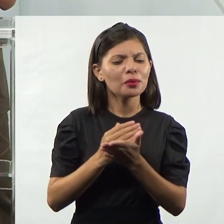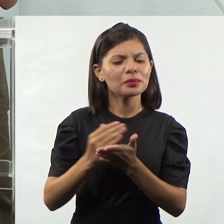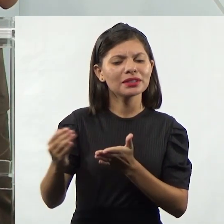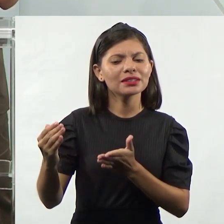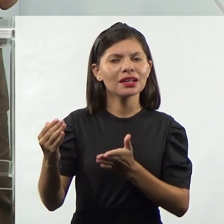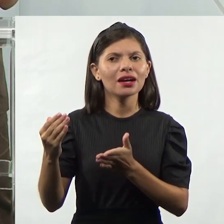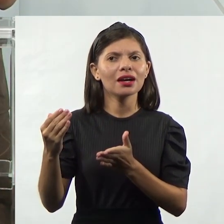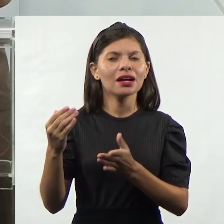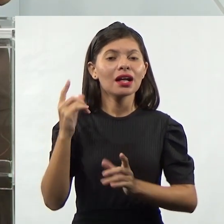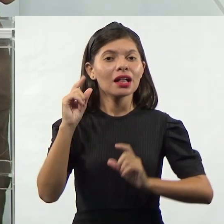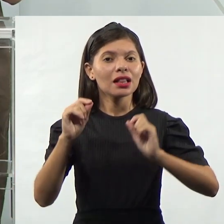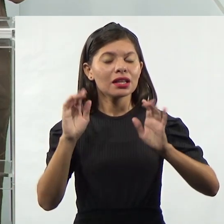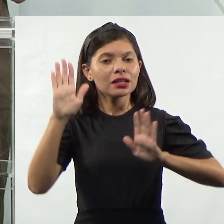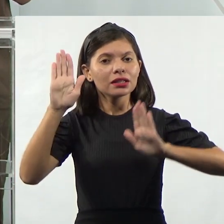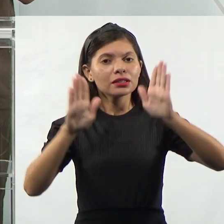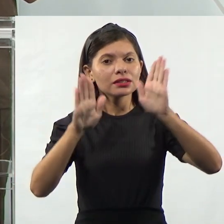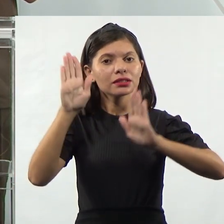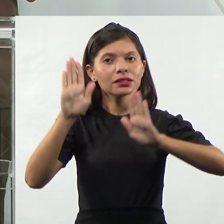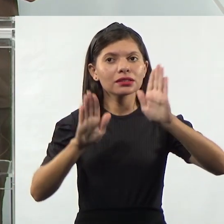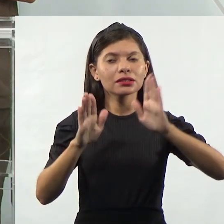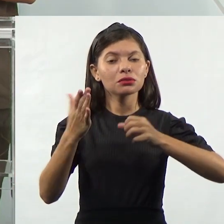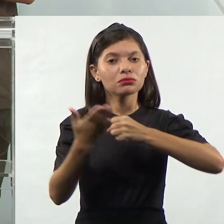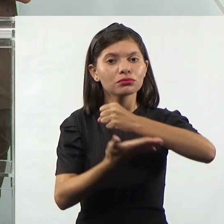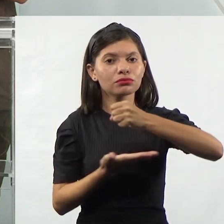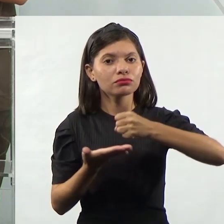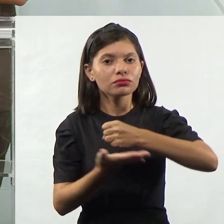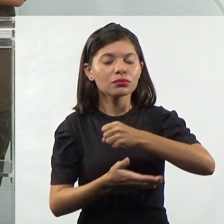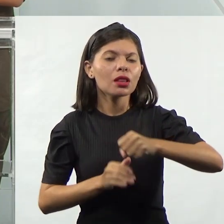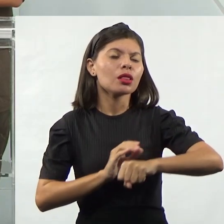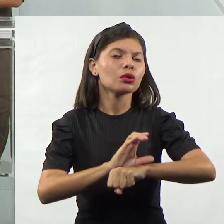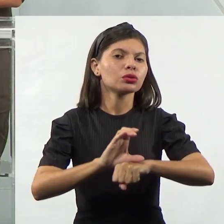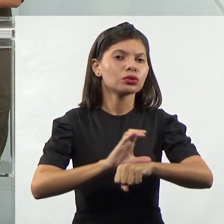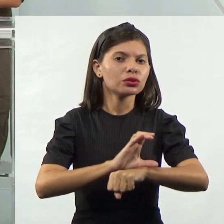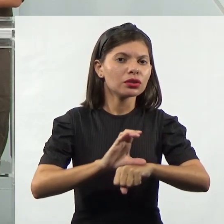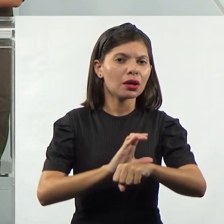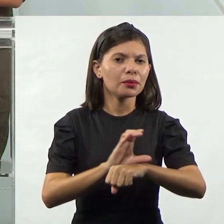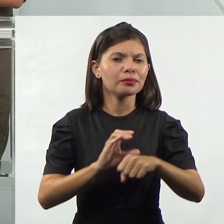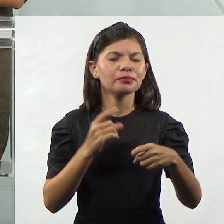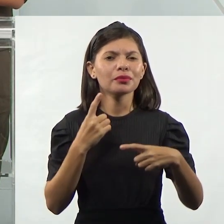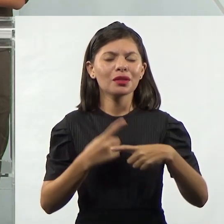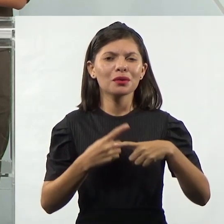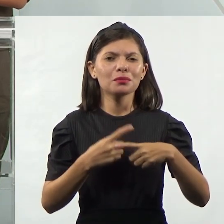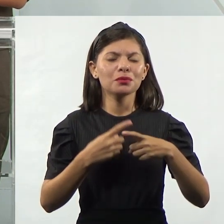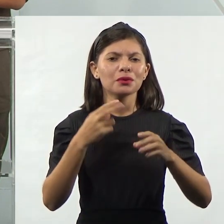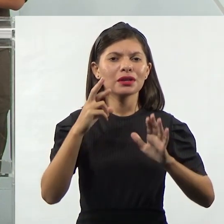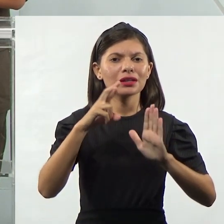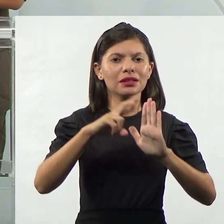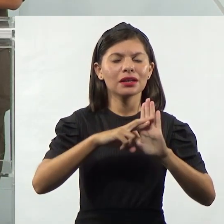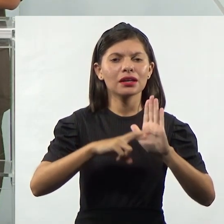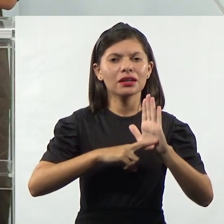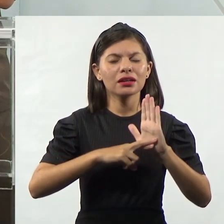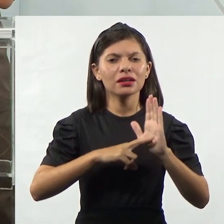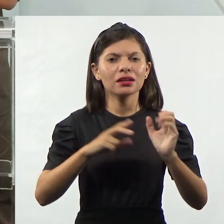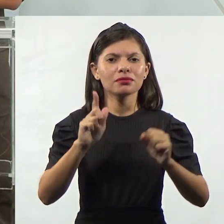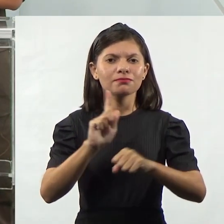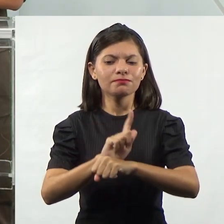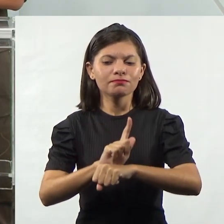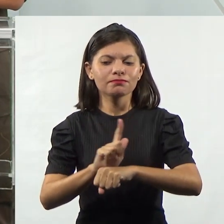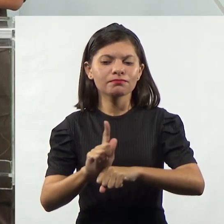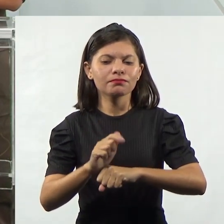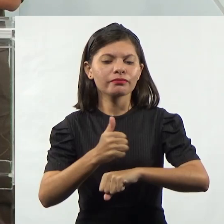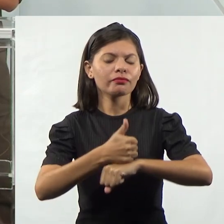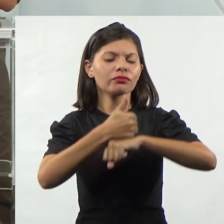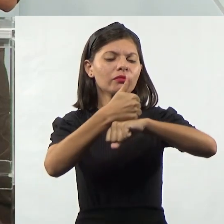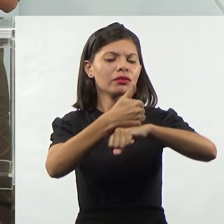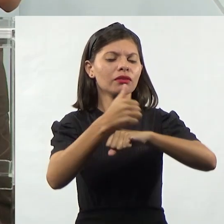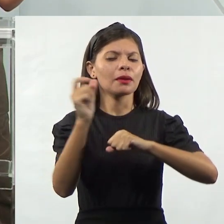A licitação, ela tem um fundamento constitucional. Então, por que em regra, o gestor,